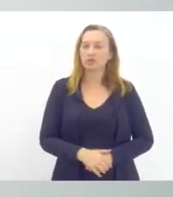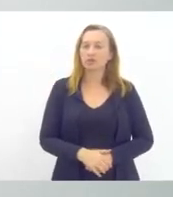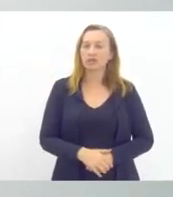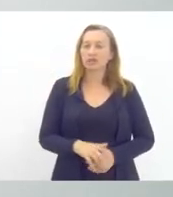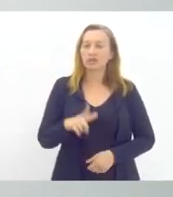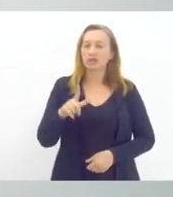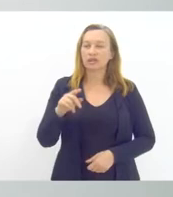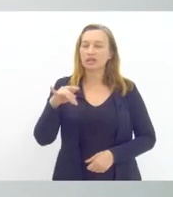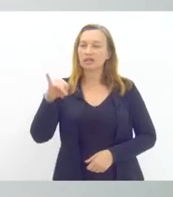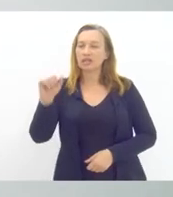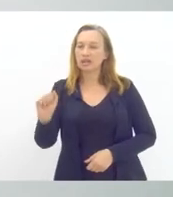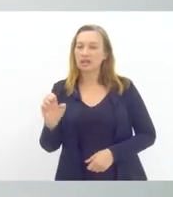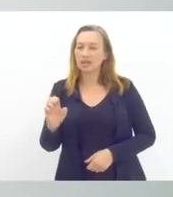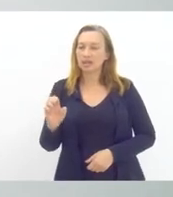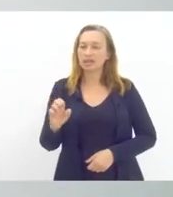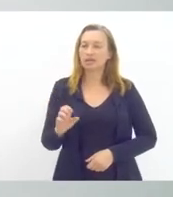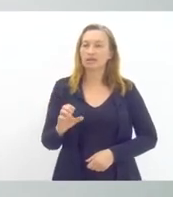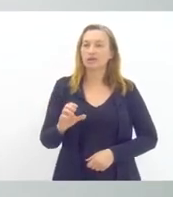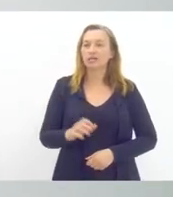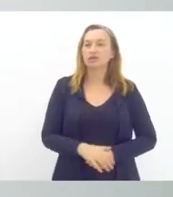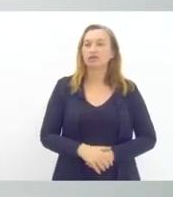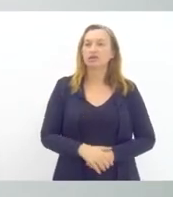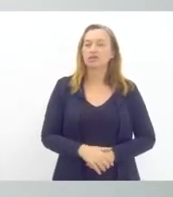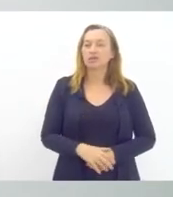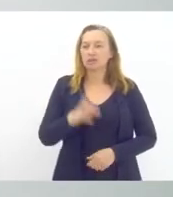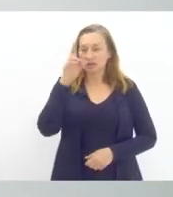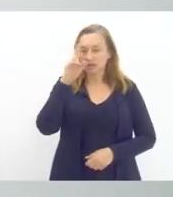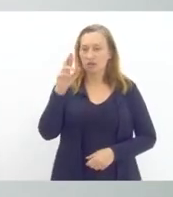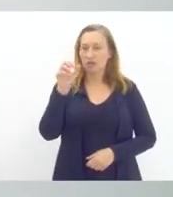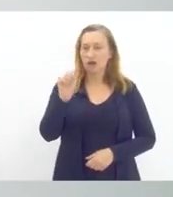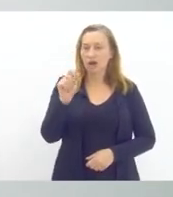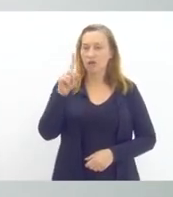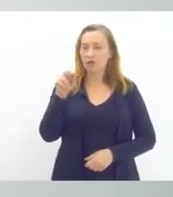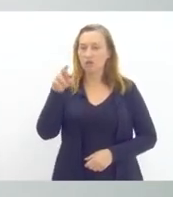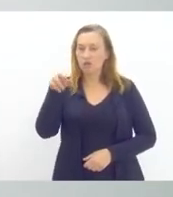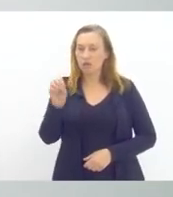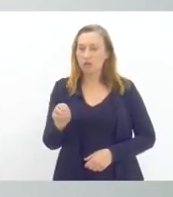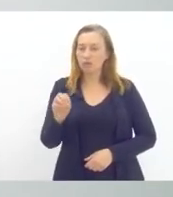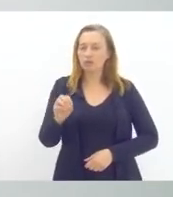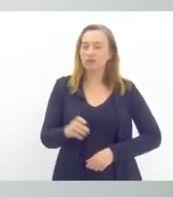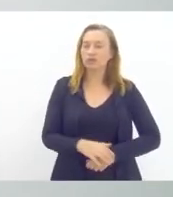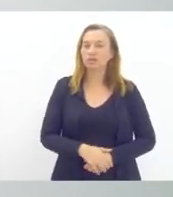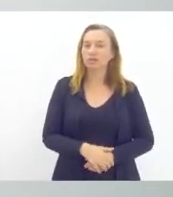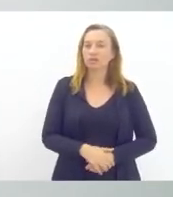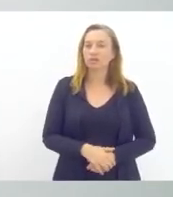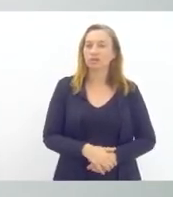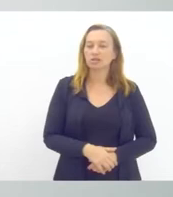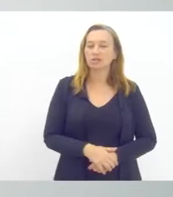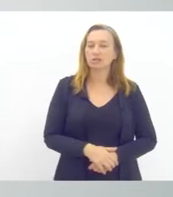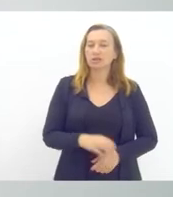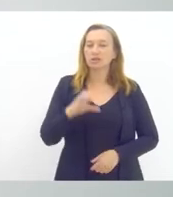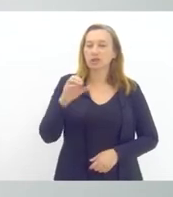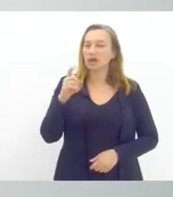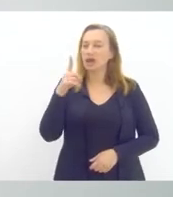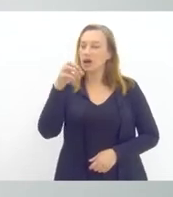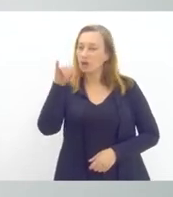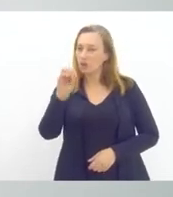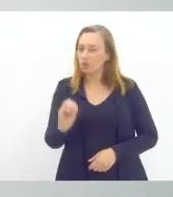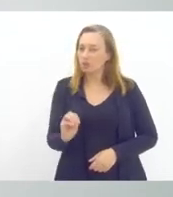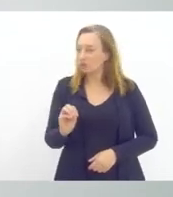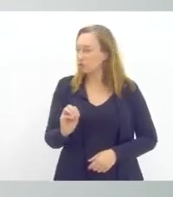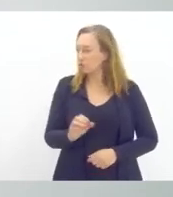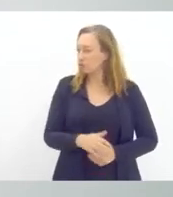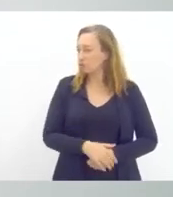liliwa em comerciante senhor Álvaro Afonso Rocha comerciante senhor Cláudio Andrade amigo